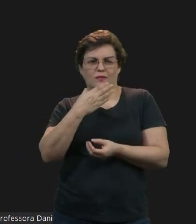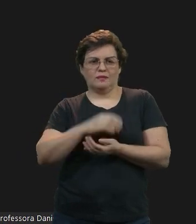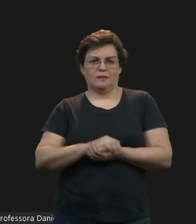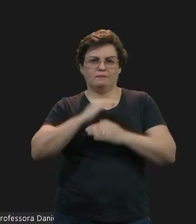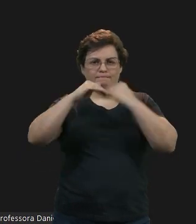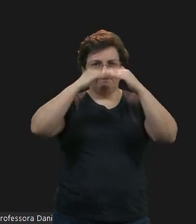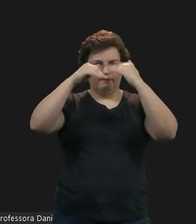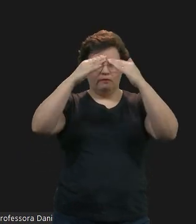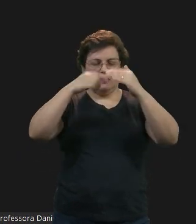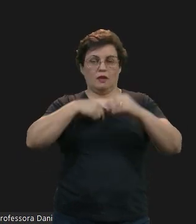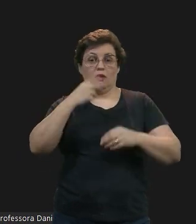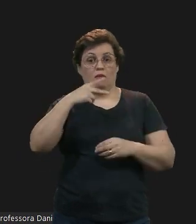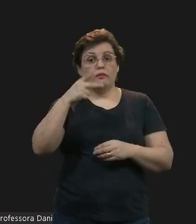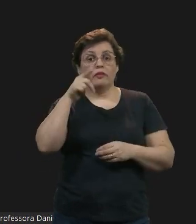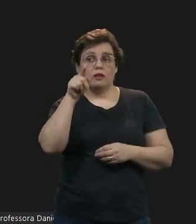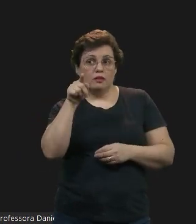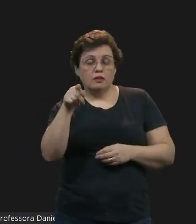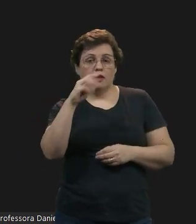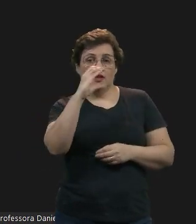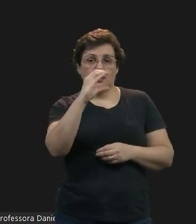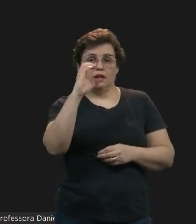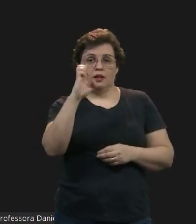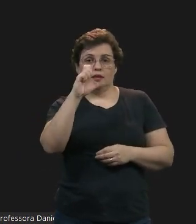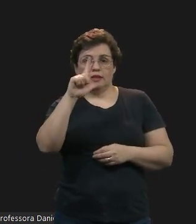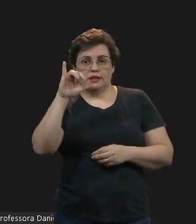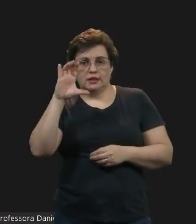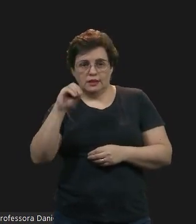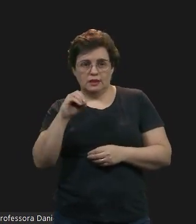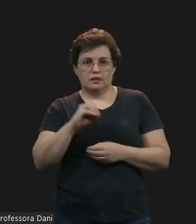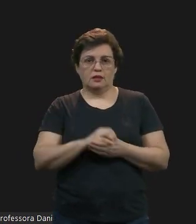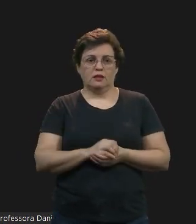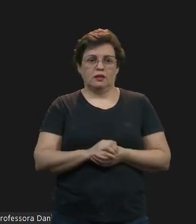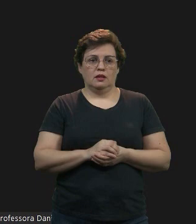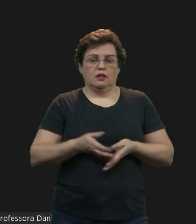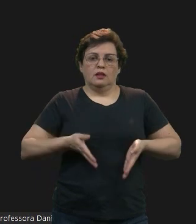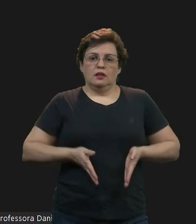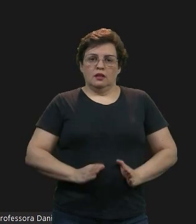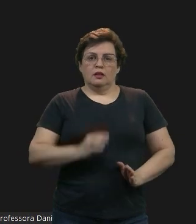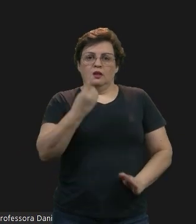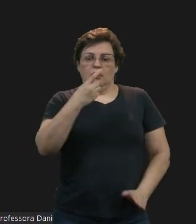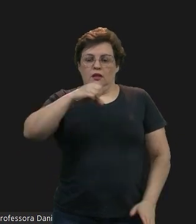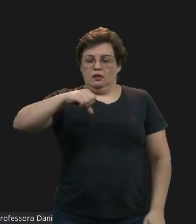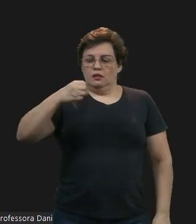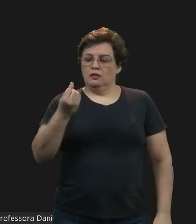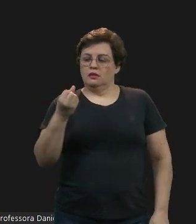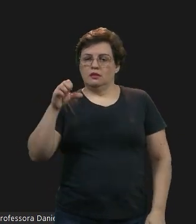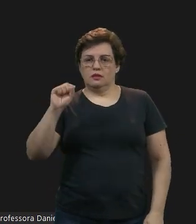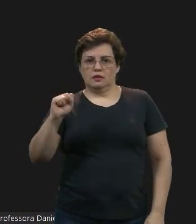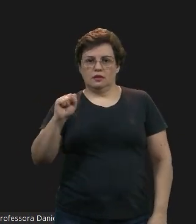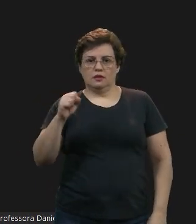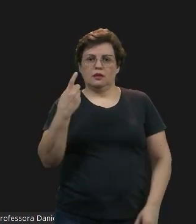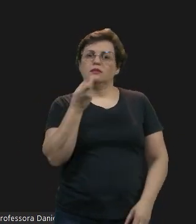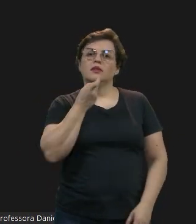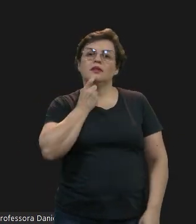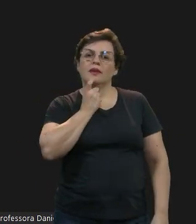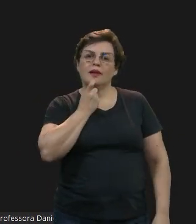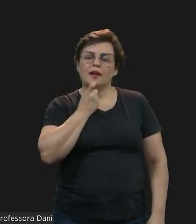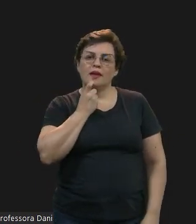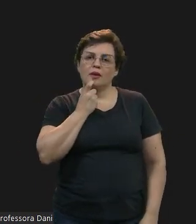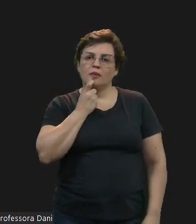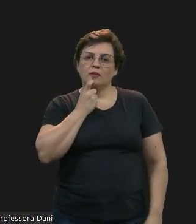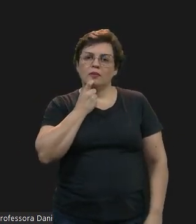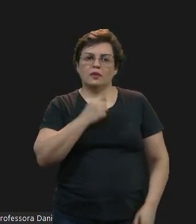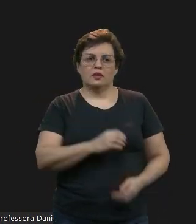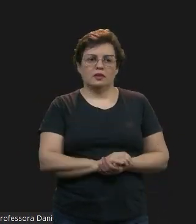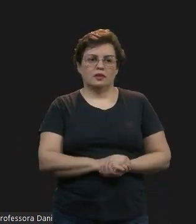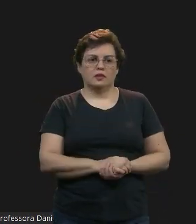vou falar um pouquinho dessa pessoa, do currículo dessa pessoa. Nasceu em 1968, a cidade era Campinas, em seu ventre